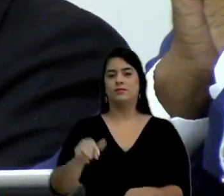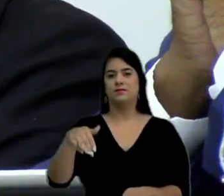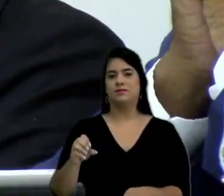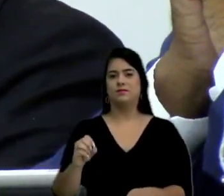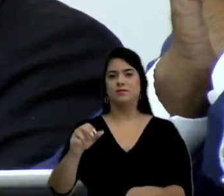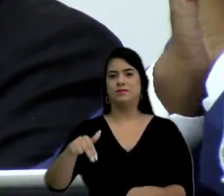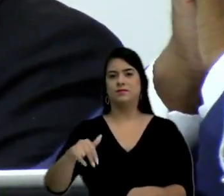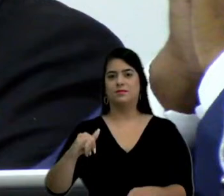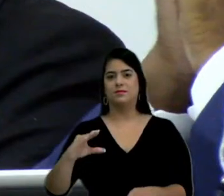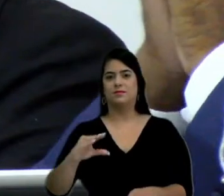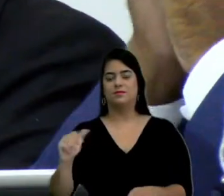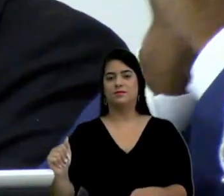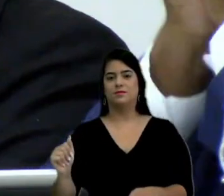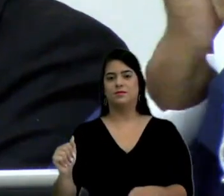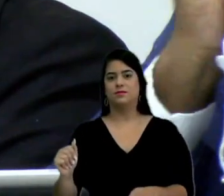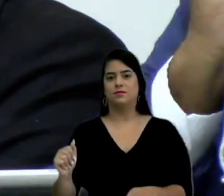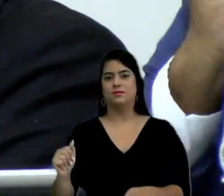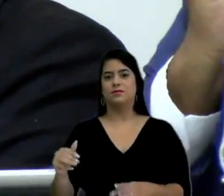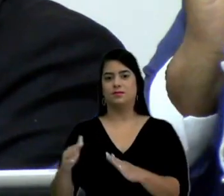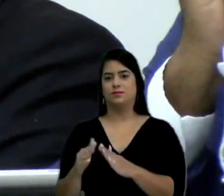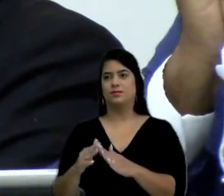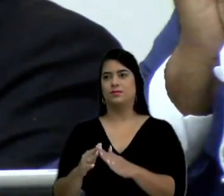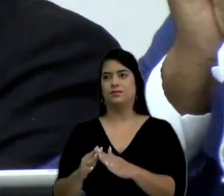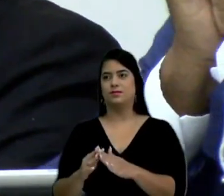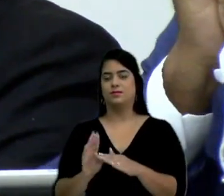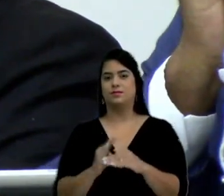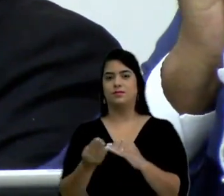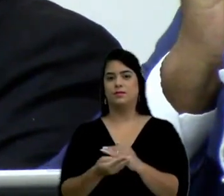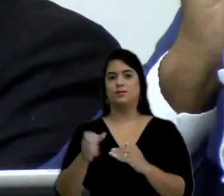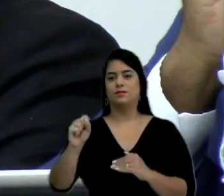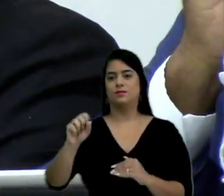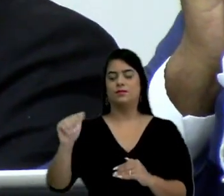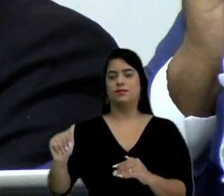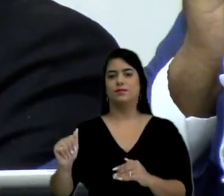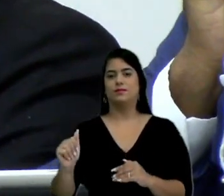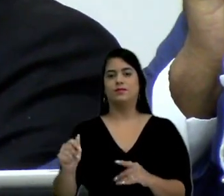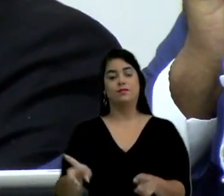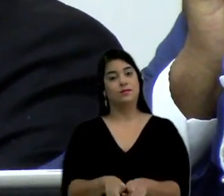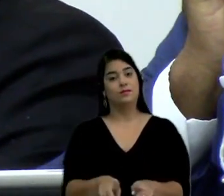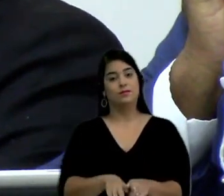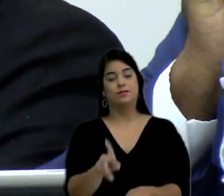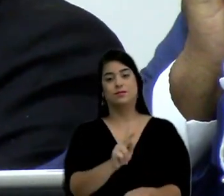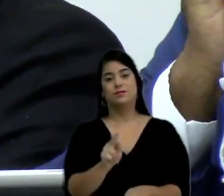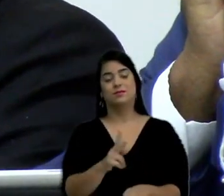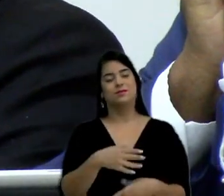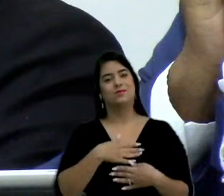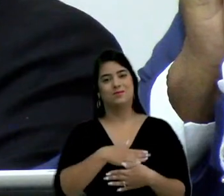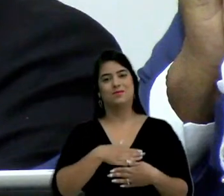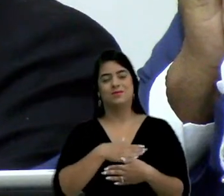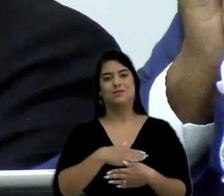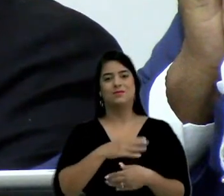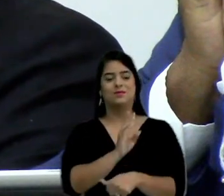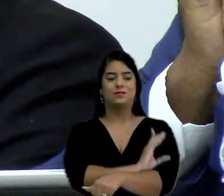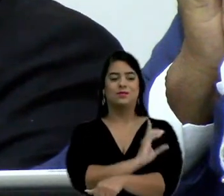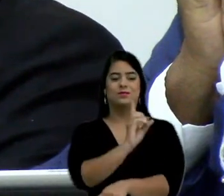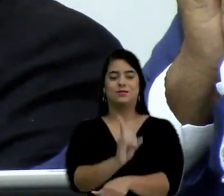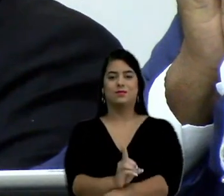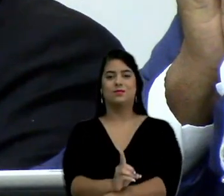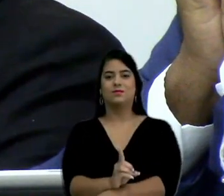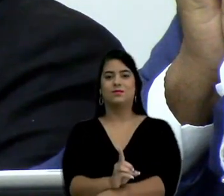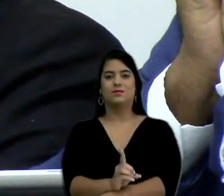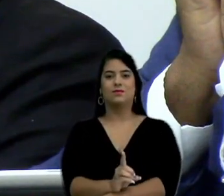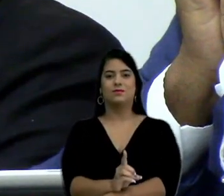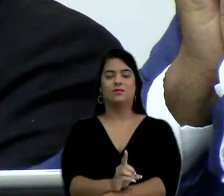Jacilene mora aqui no Santo Afonso e nosso querido professor e coordenador